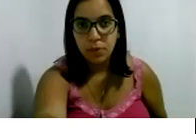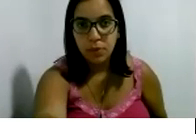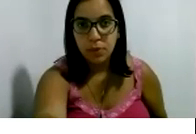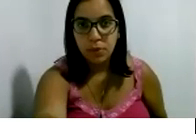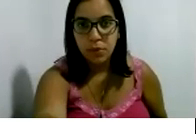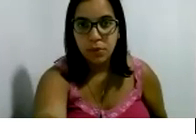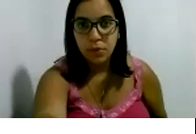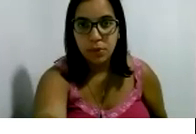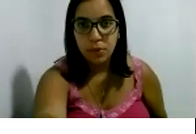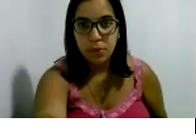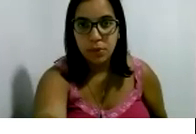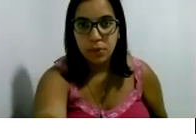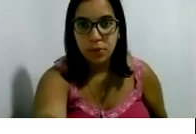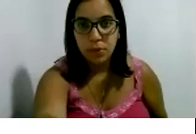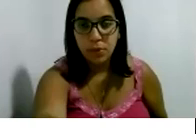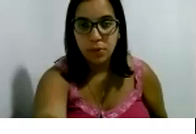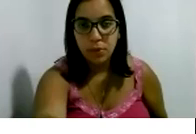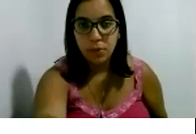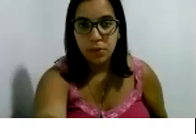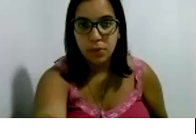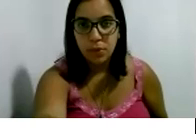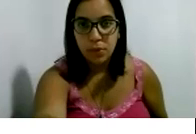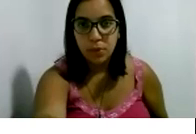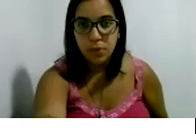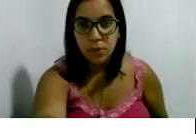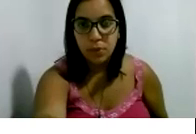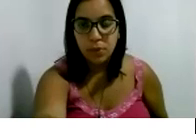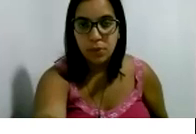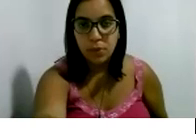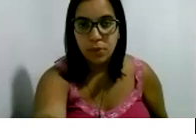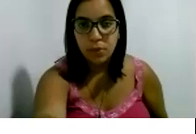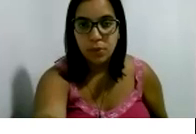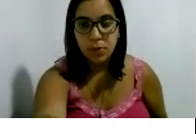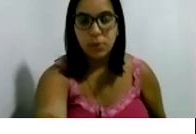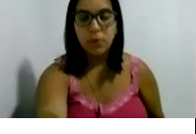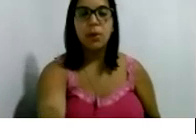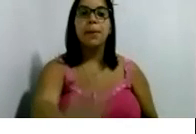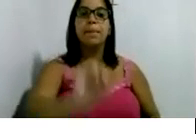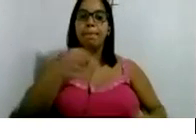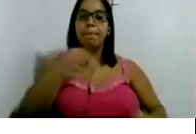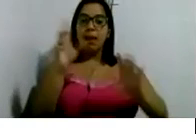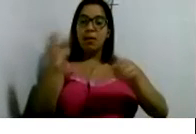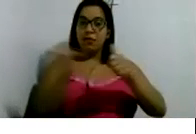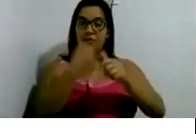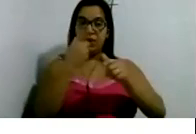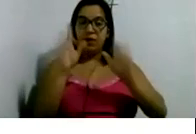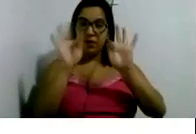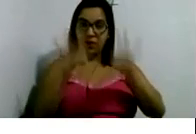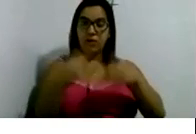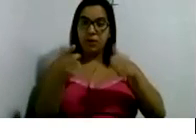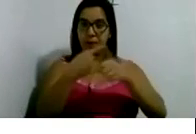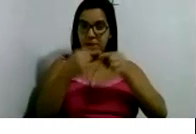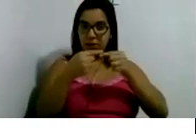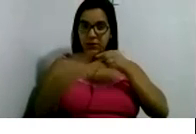Então, depois da primeira semana, no finalzinho dela, o blastocisto já está superficialmente aderido